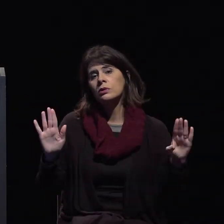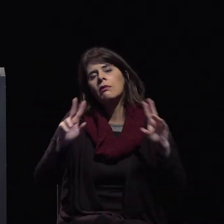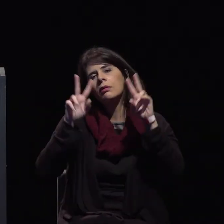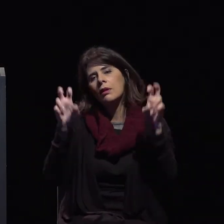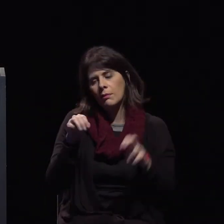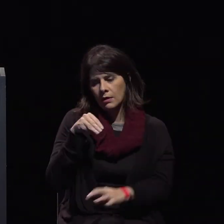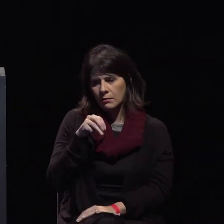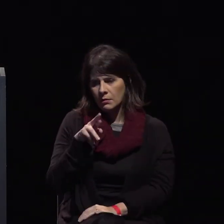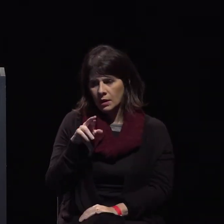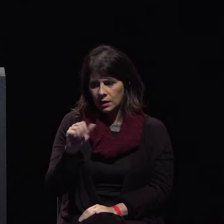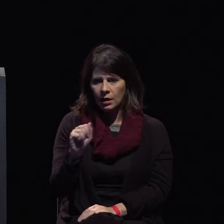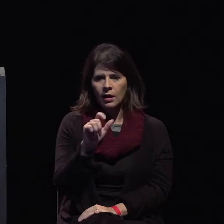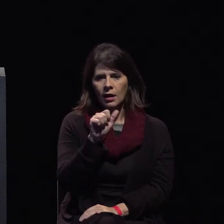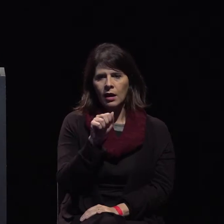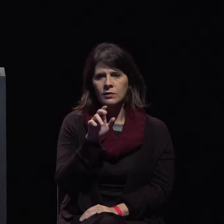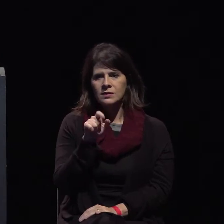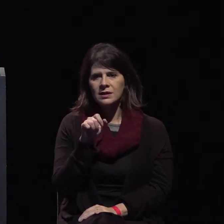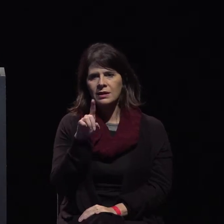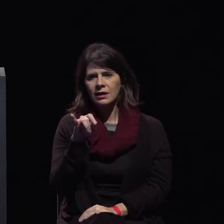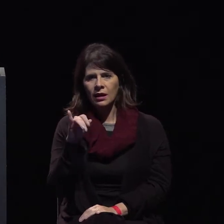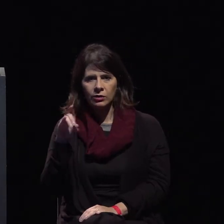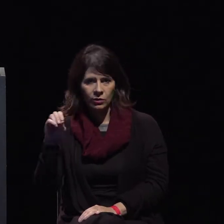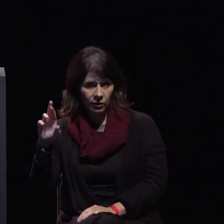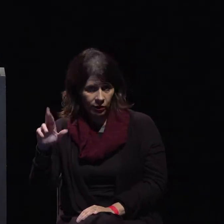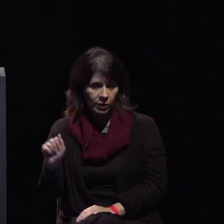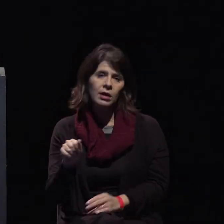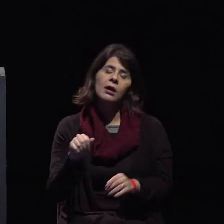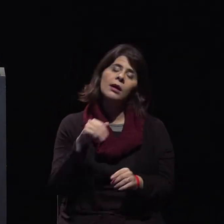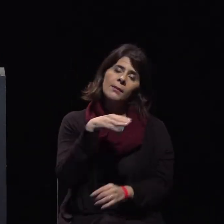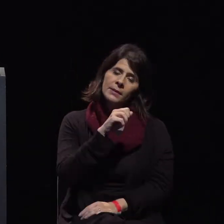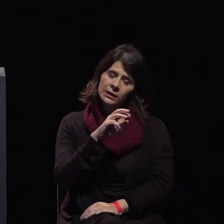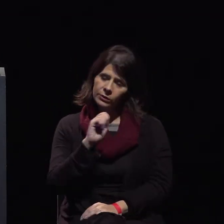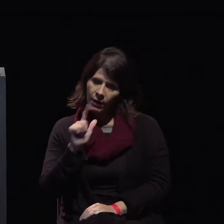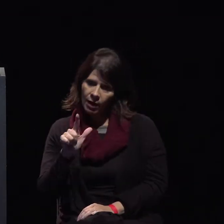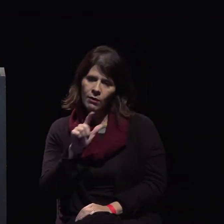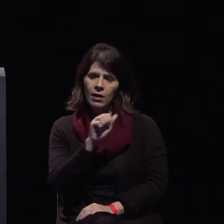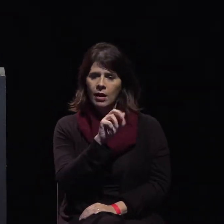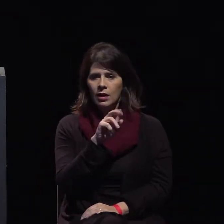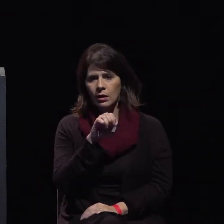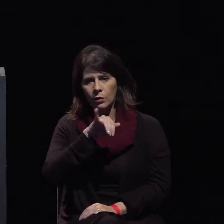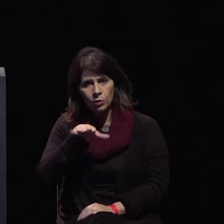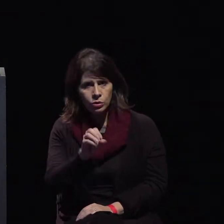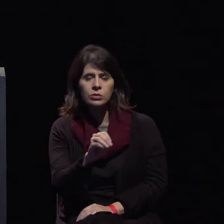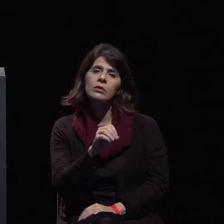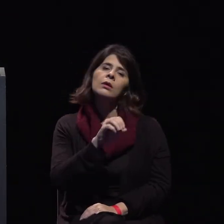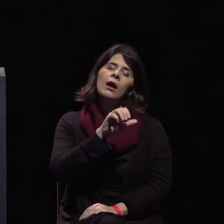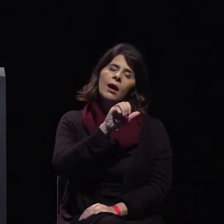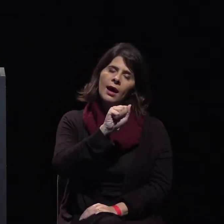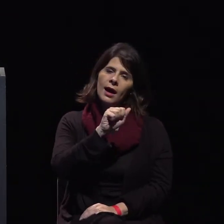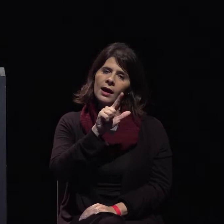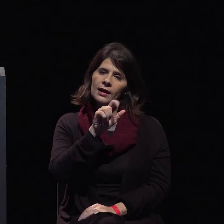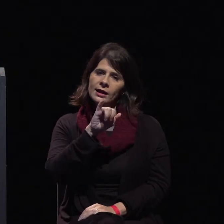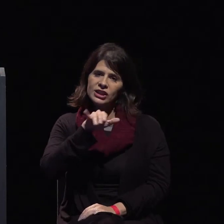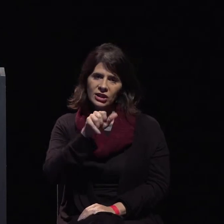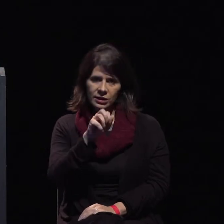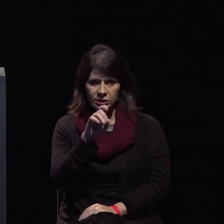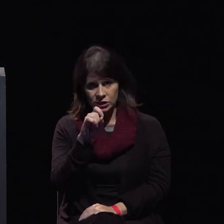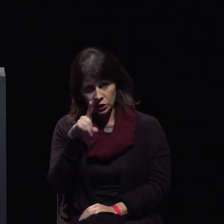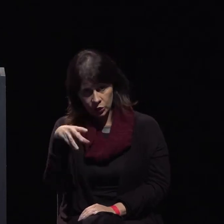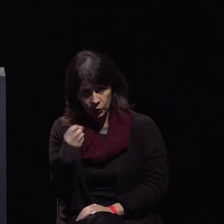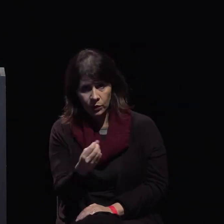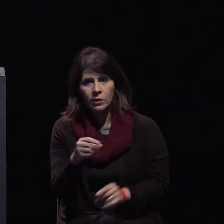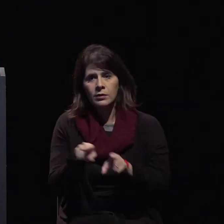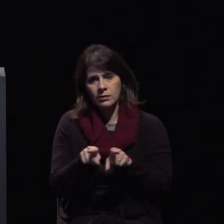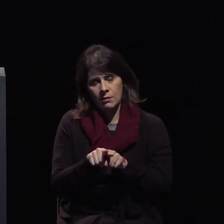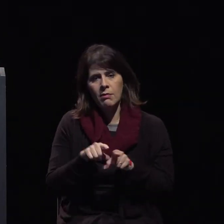do Emanuel Araújo, e a exposição do Aleijadinho, além do nosso acervo. Eu falei também,